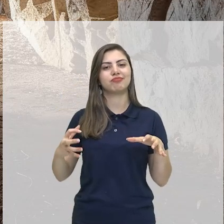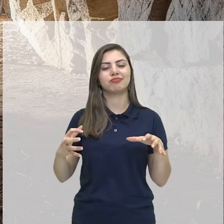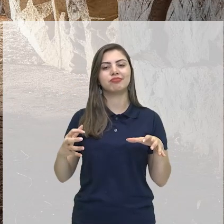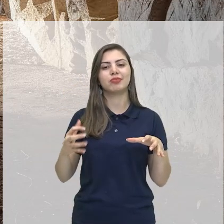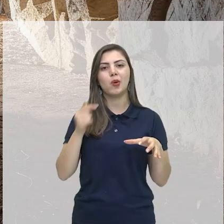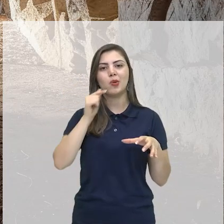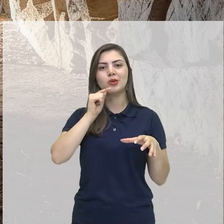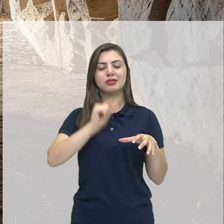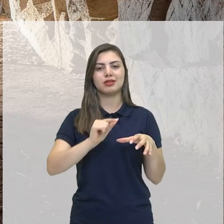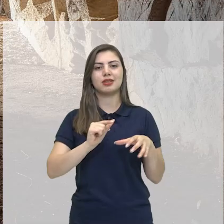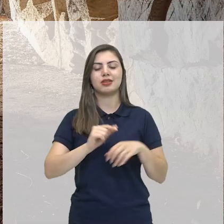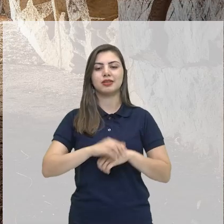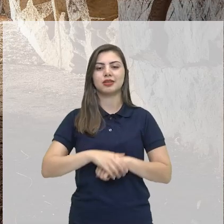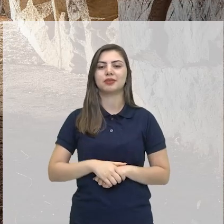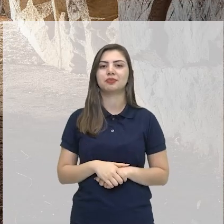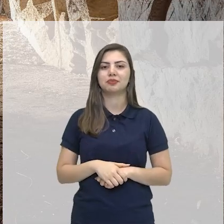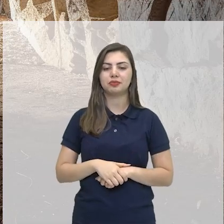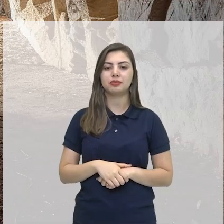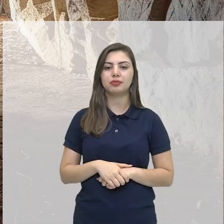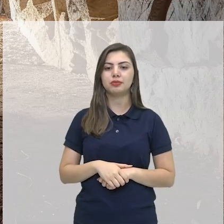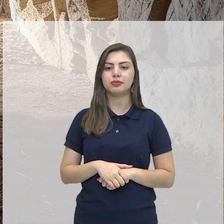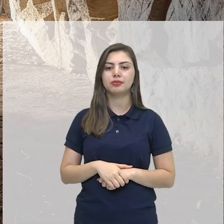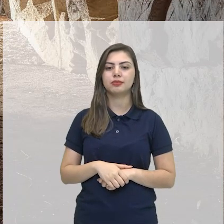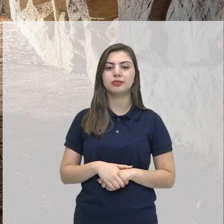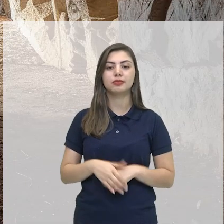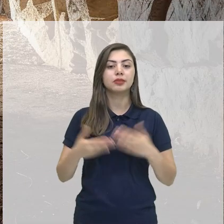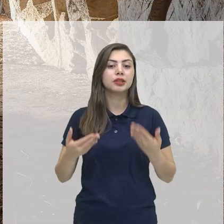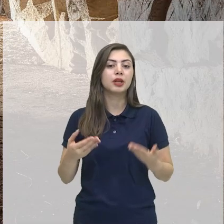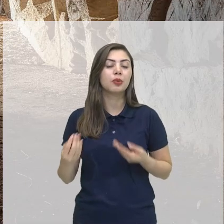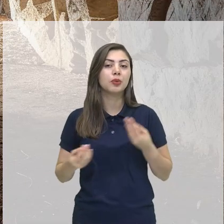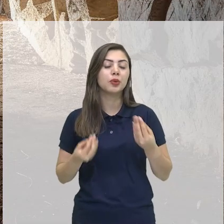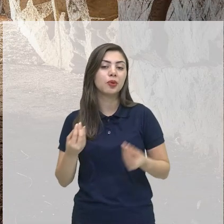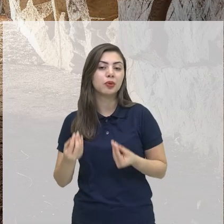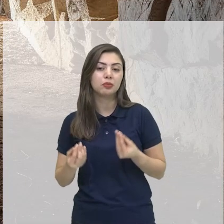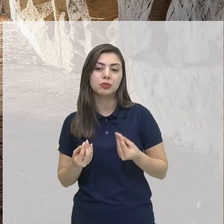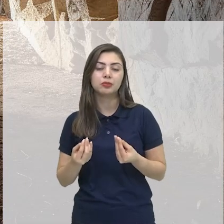se proteger, né, ele acabava fazendo